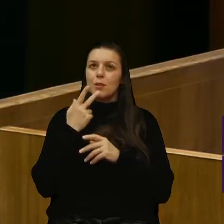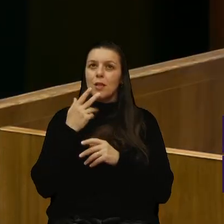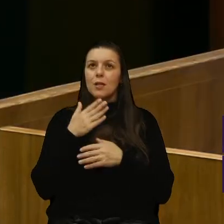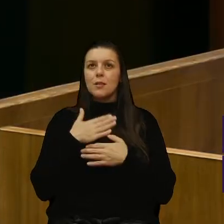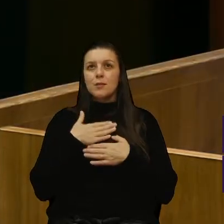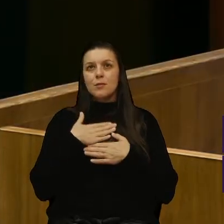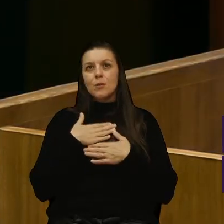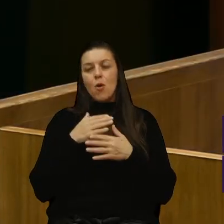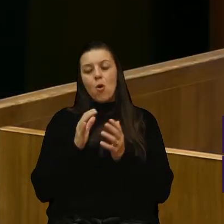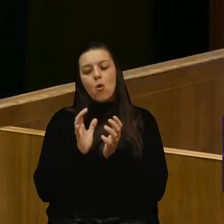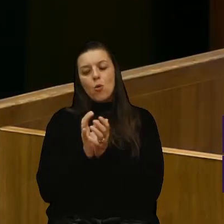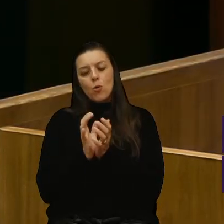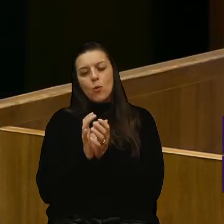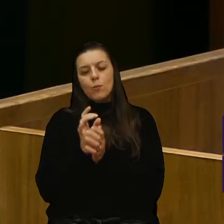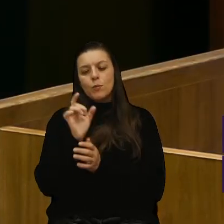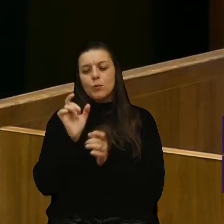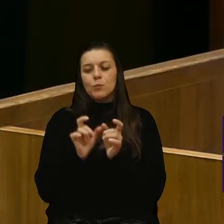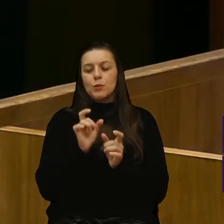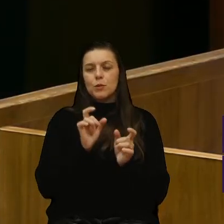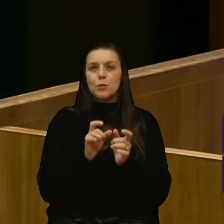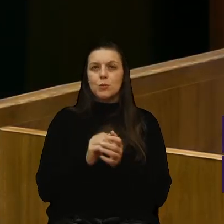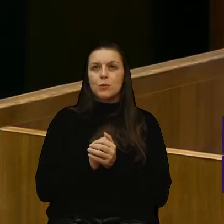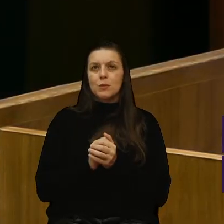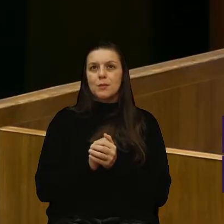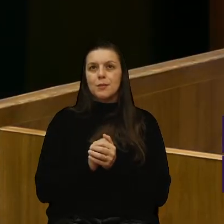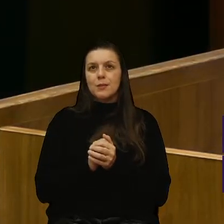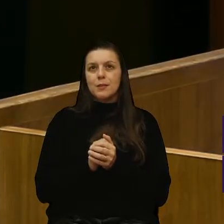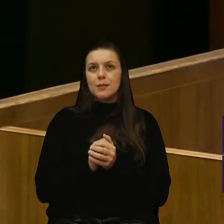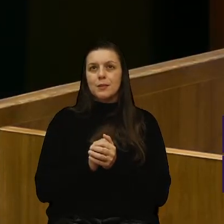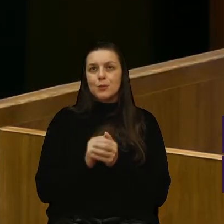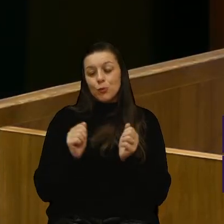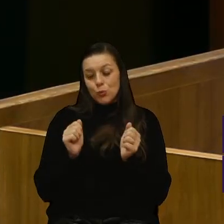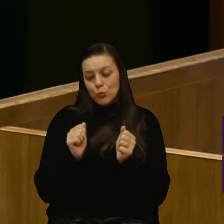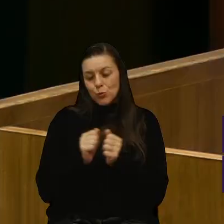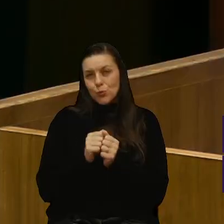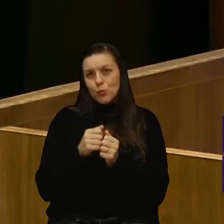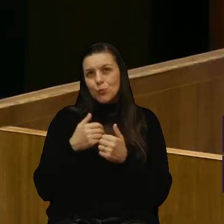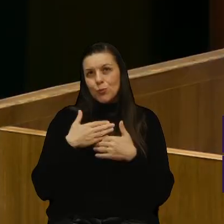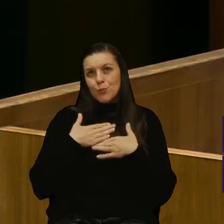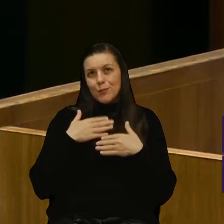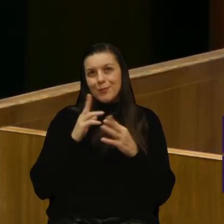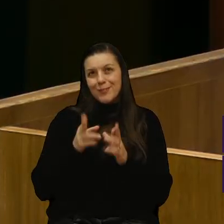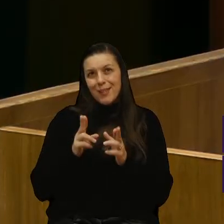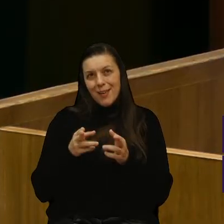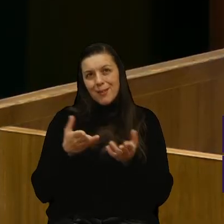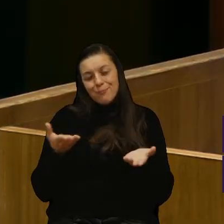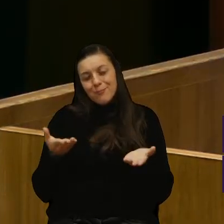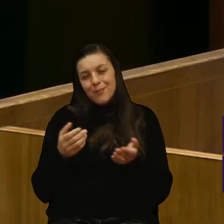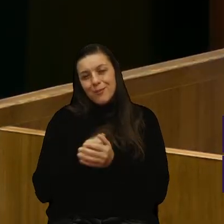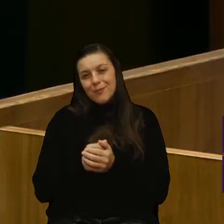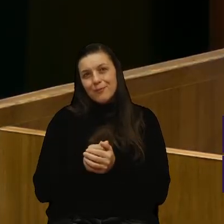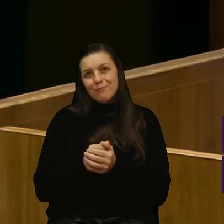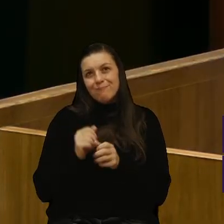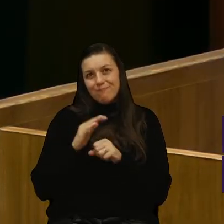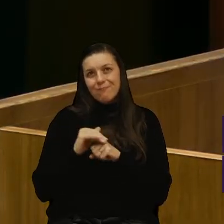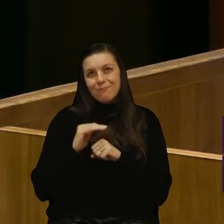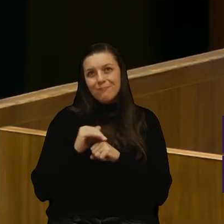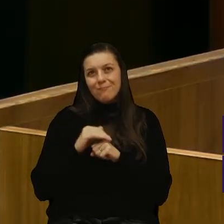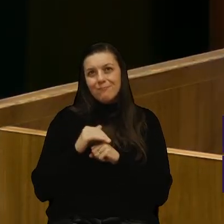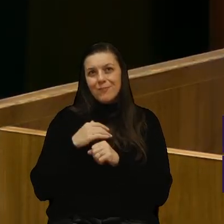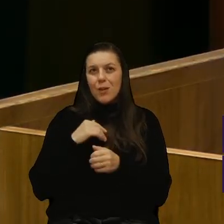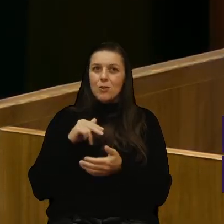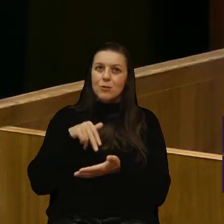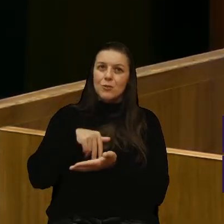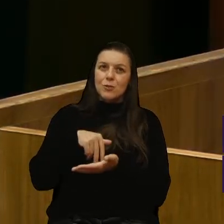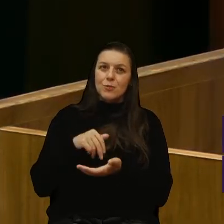esse grupo de pessoas estão juntos comigo sempre. Então é muita generosidade eu estar aqui